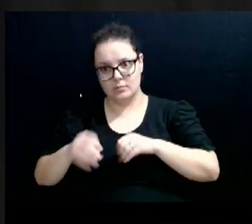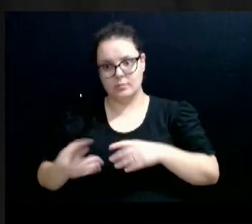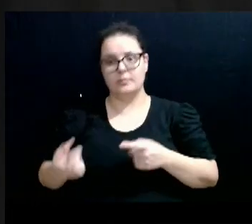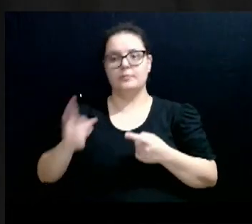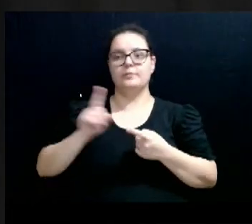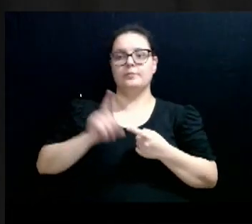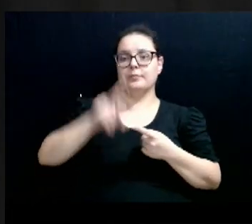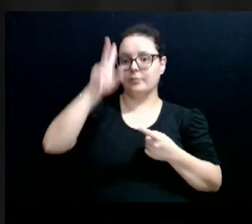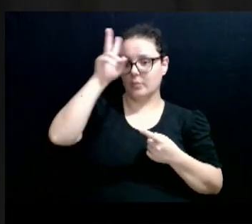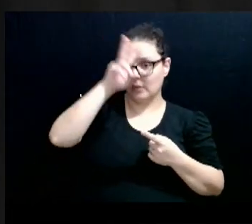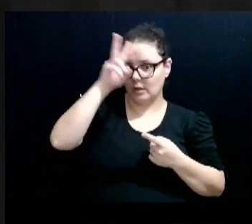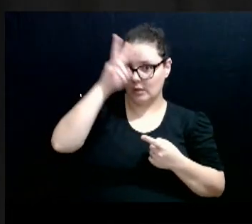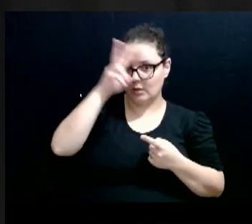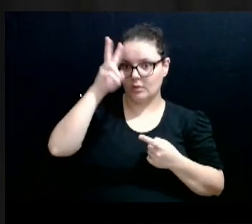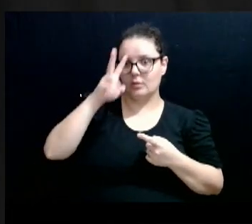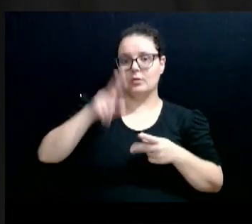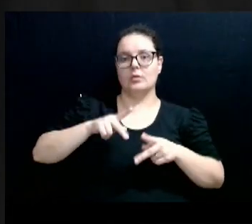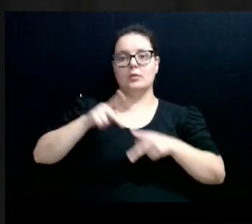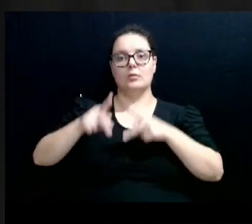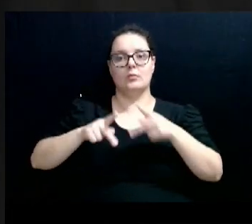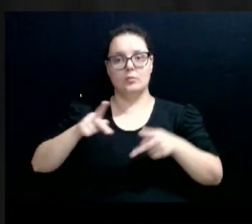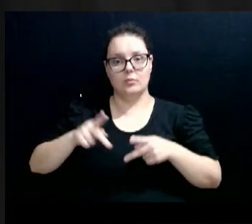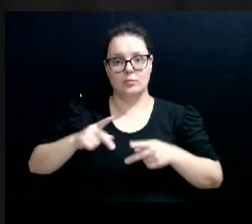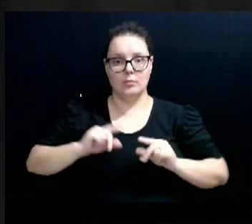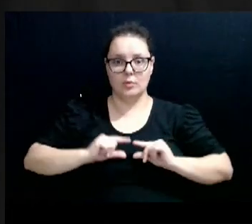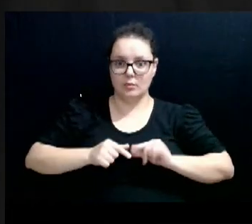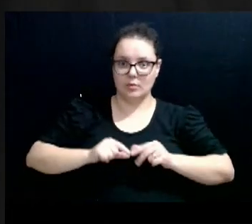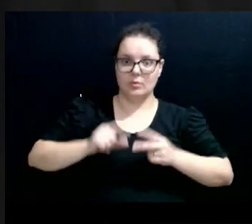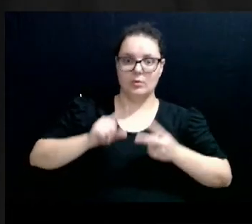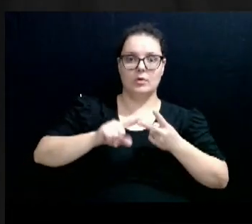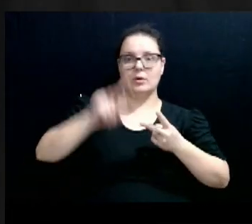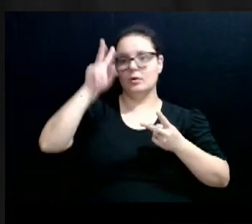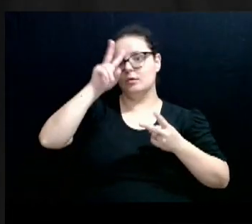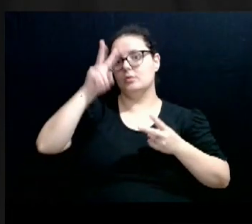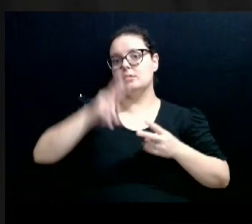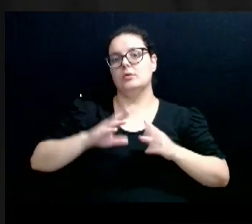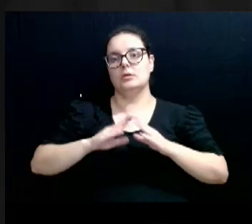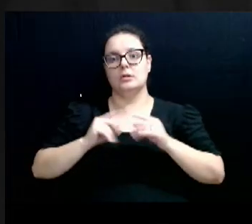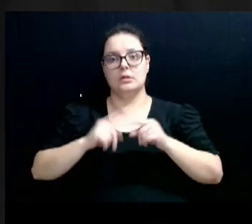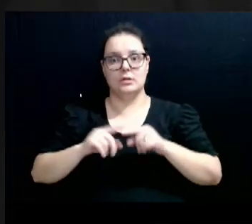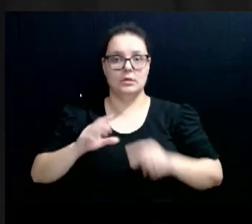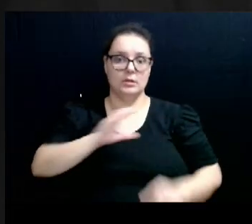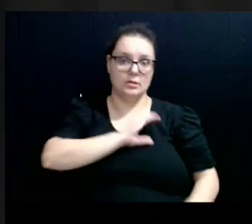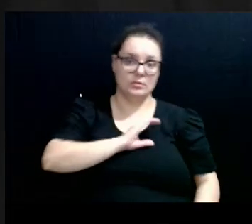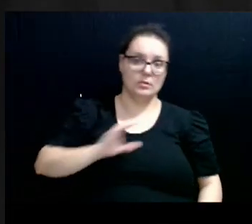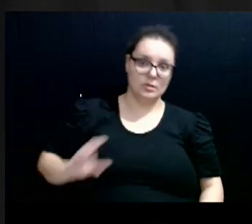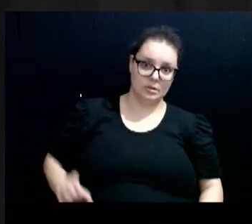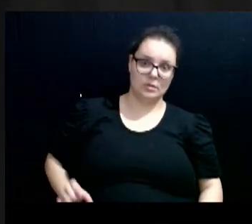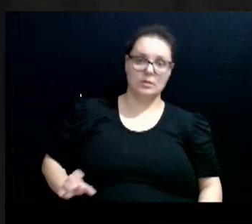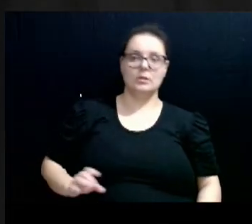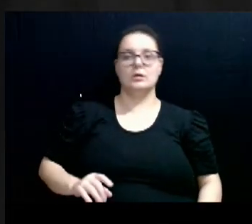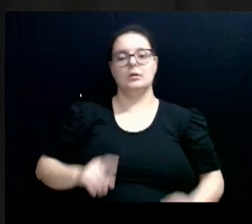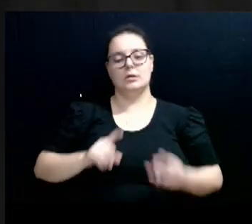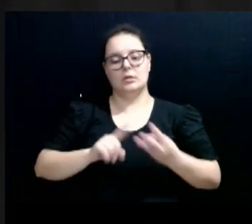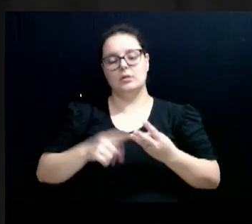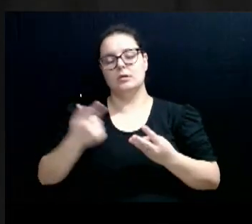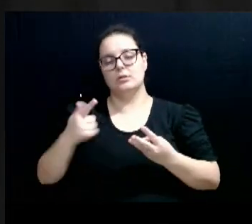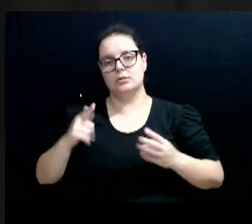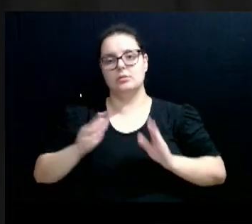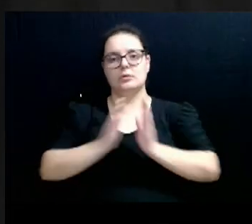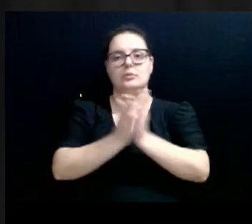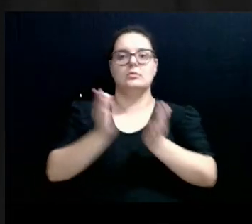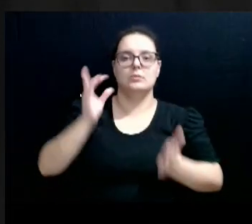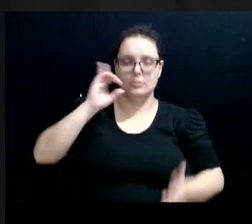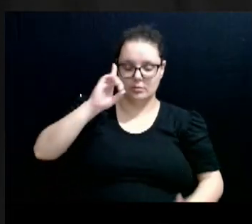do povo de Israel, história da igreja cristã, são matérias, e geografia bíblica. Né? Eu tenho até um livro